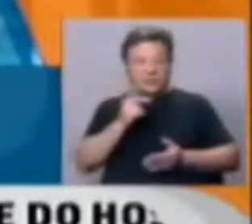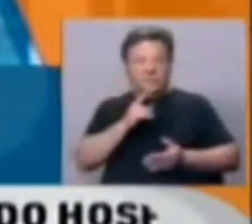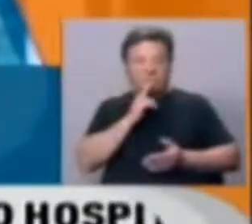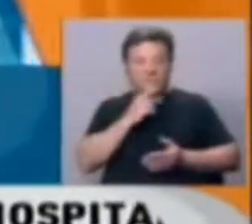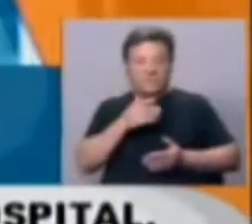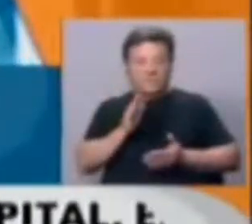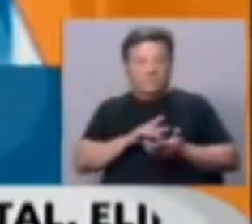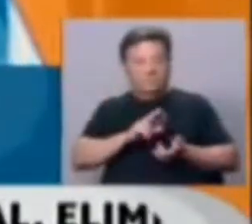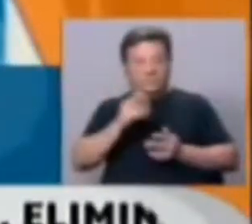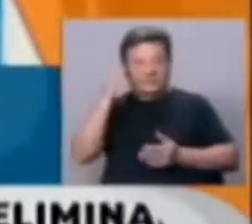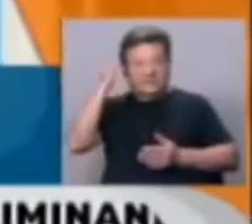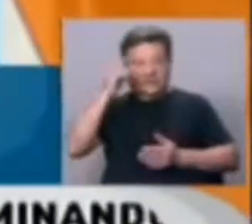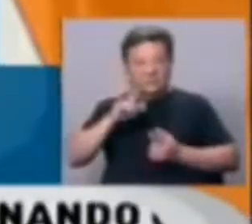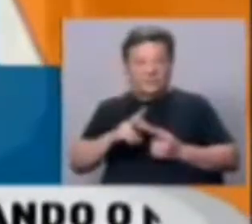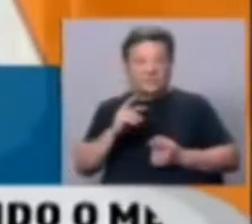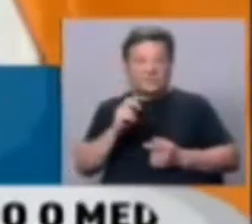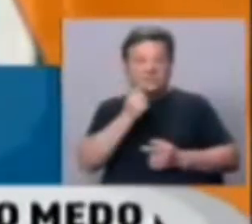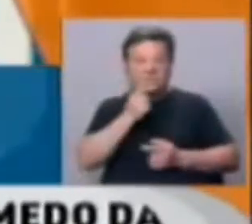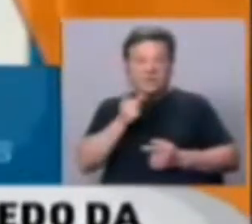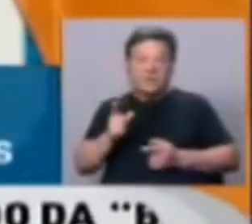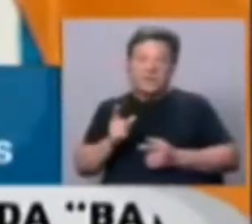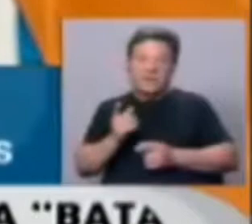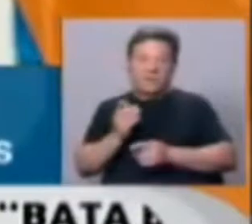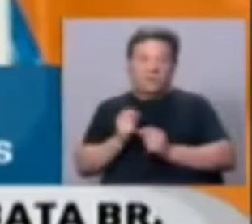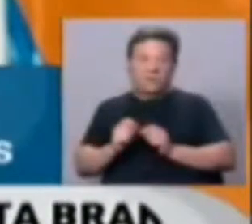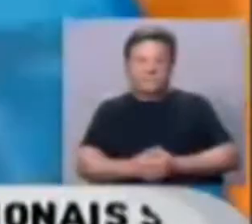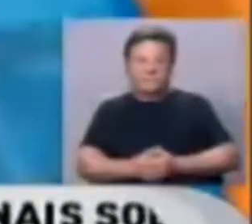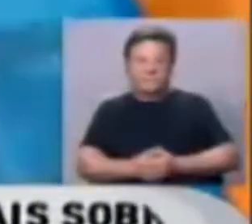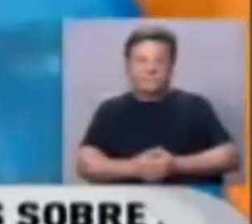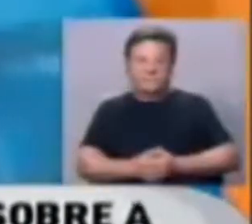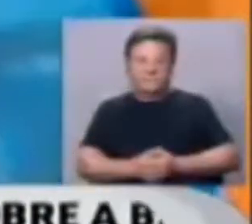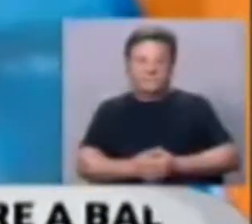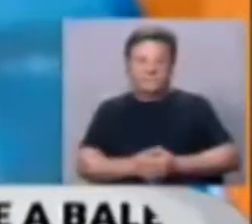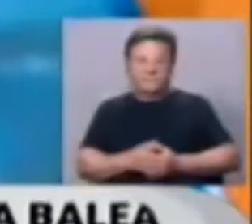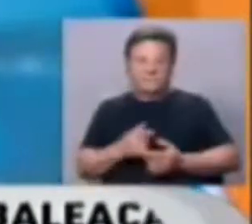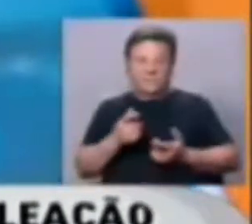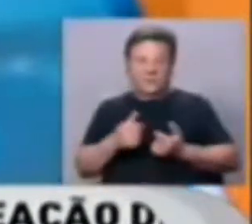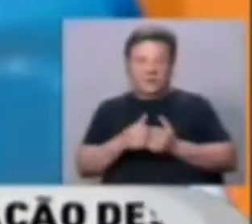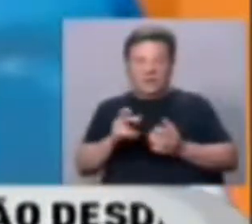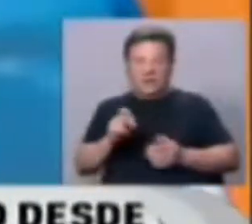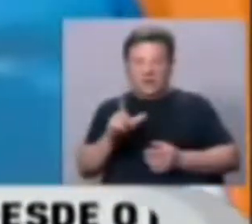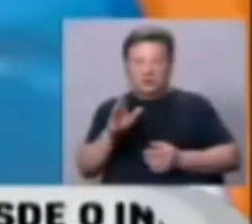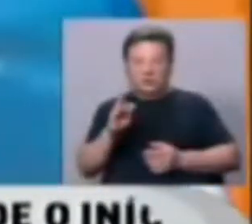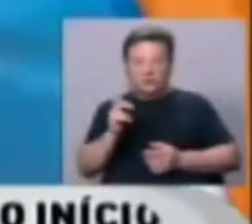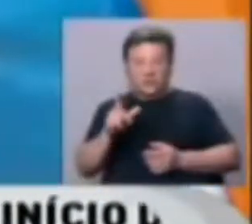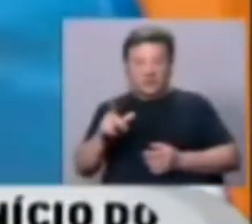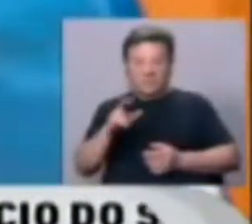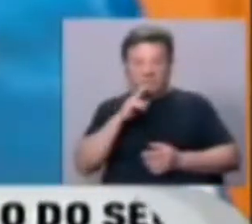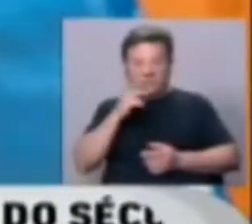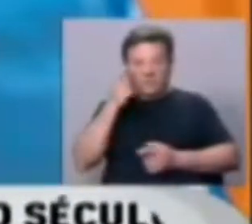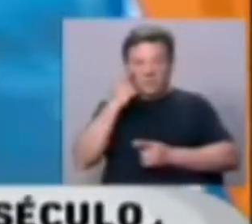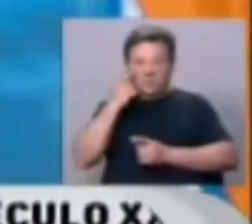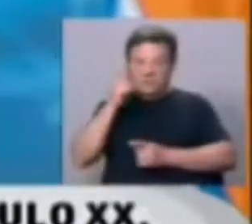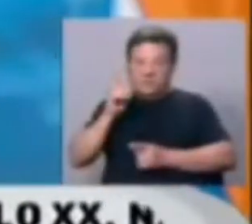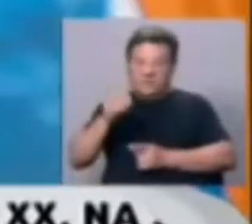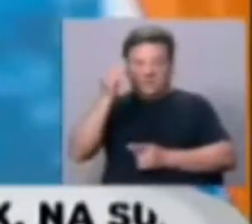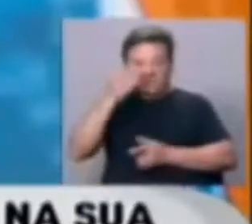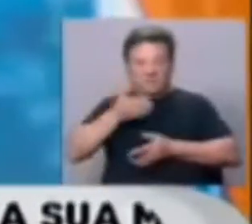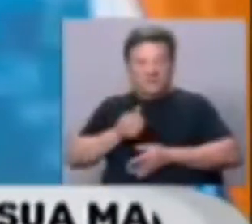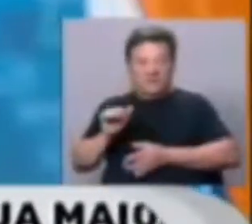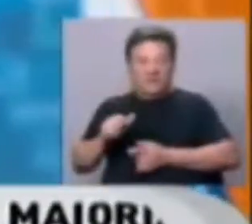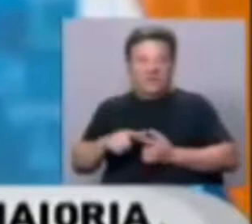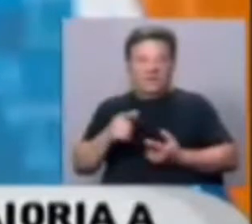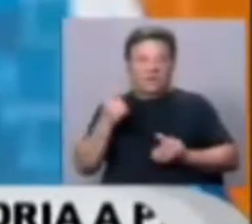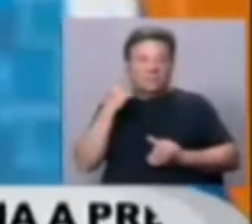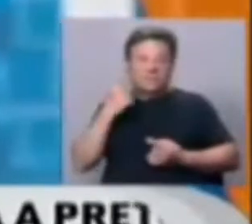A cerimónia vai decorrer durante a visita do Papa a Portugal. Em Aljustrel, Fátima, conhecida como a terra dos pastorinhos, a notícia foi recebida